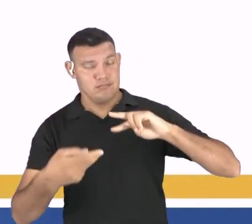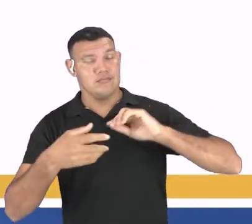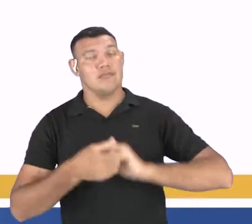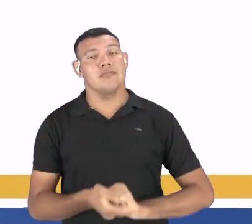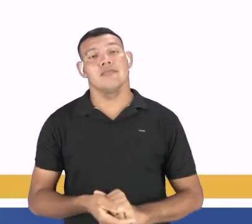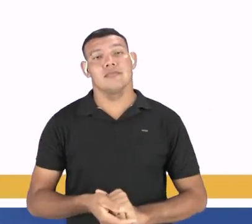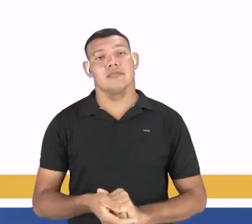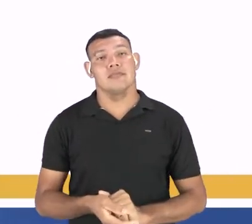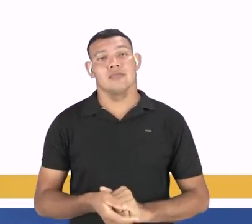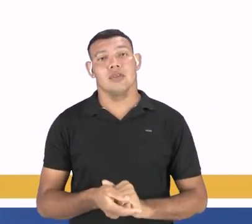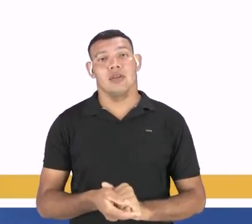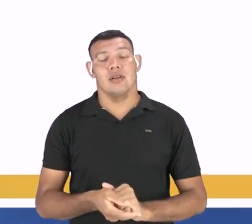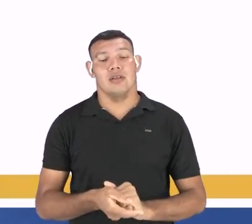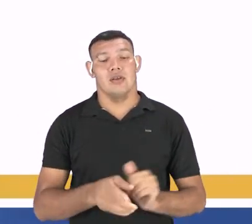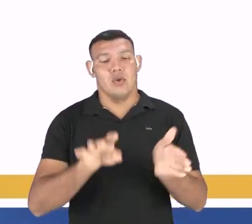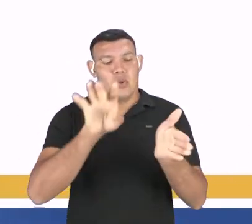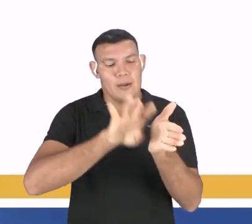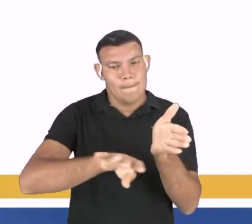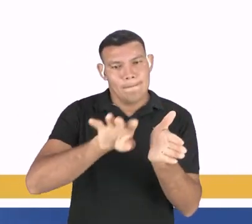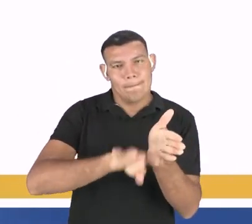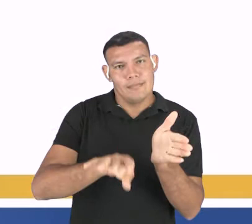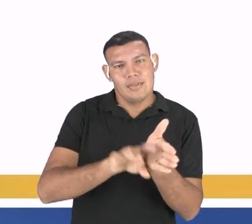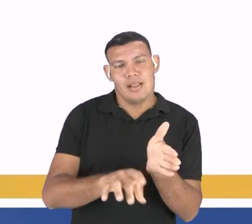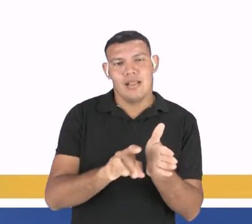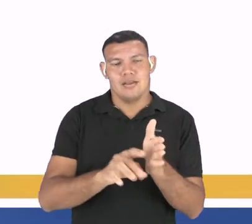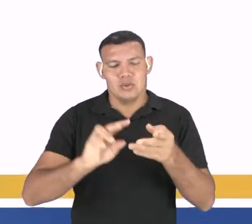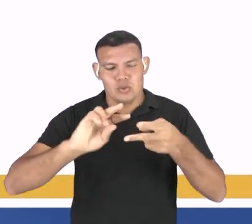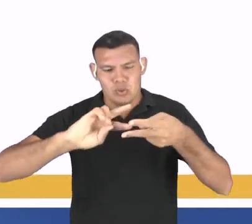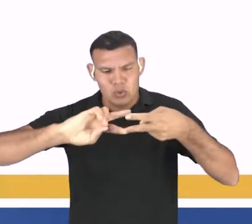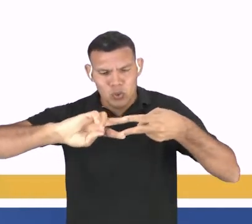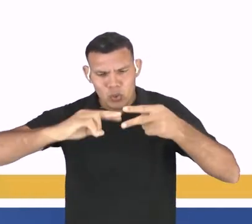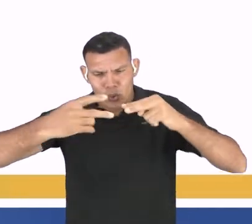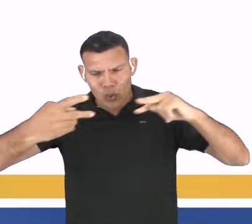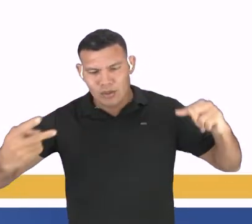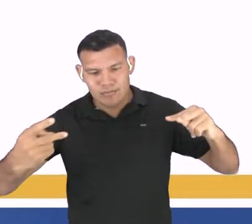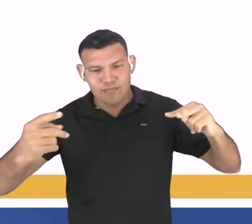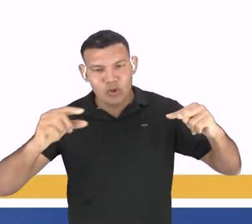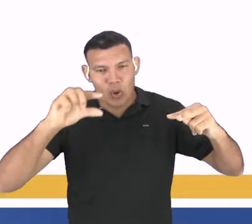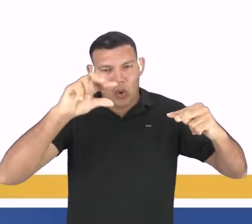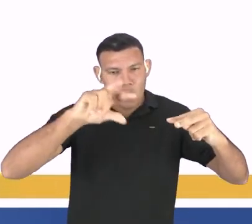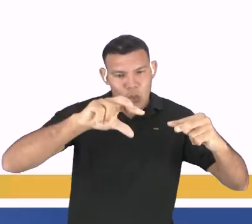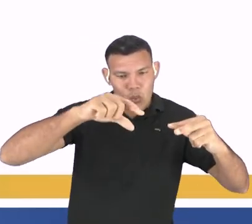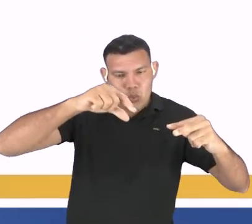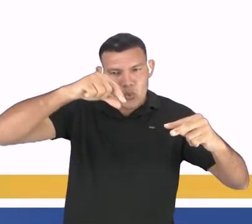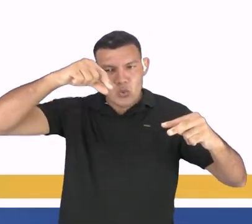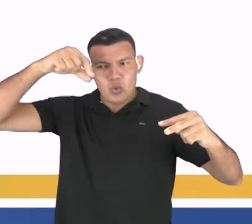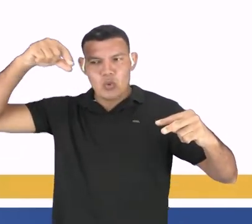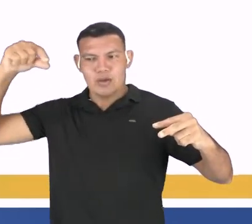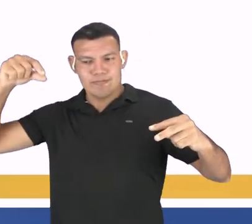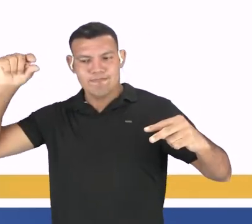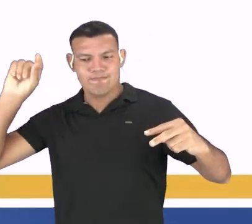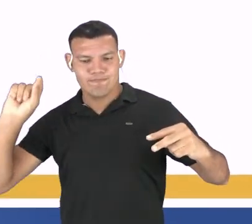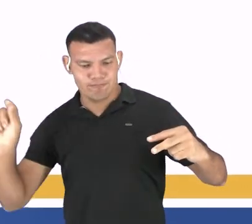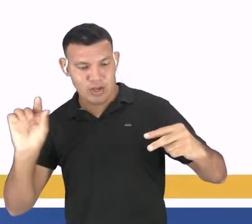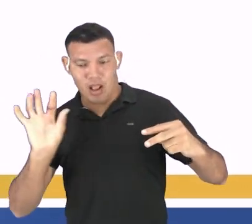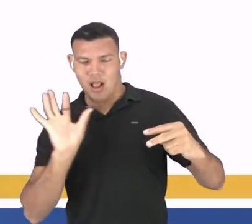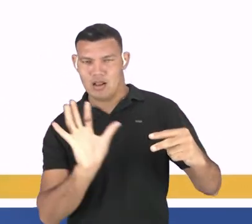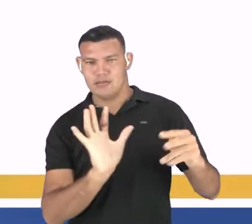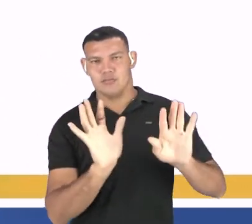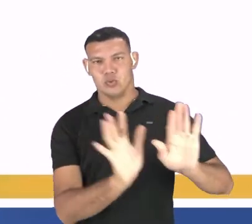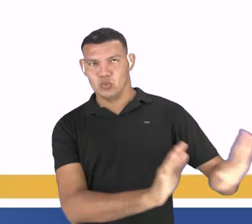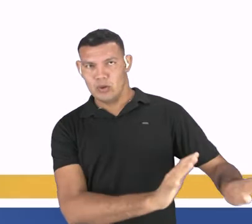ela envolve a separação de um génio ou um segmento de DNA específico que se ligam a pequena molécula de DNA